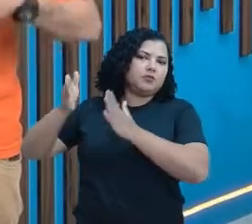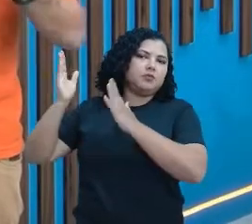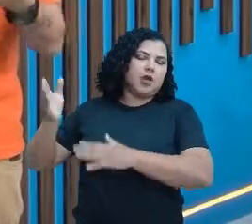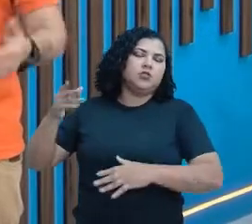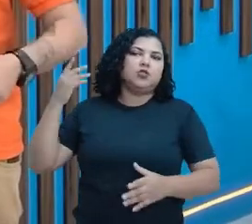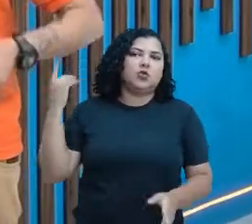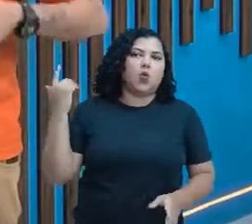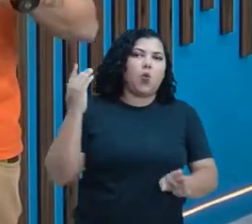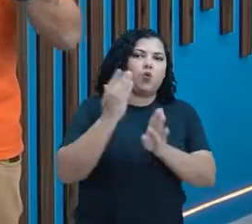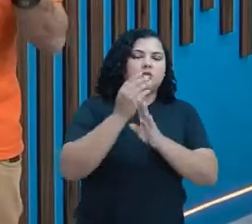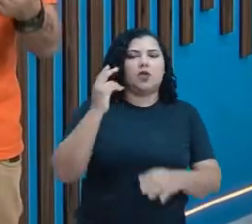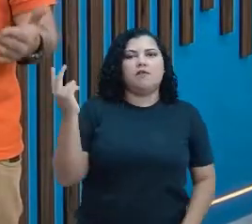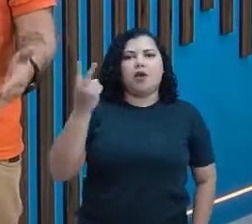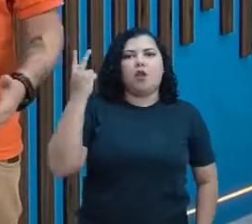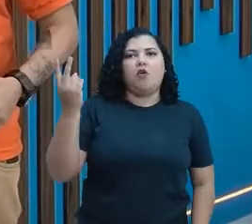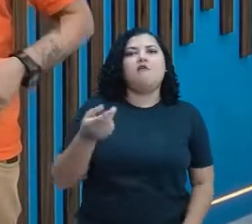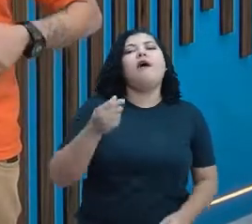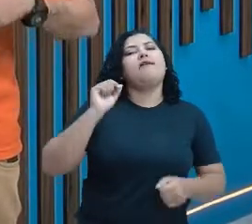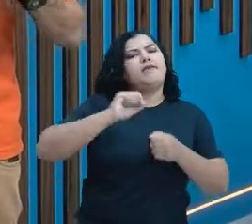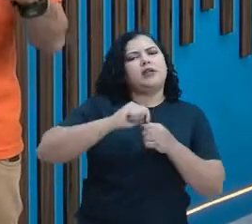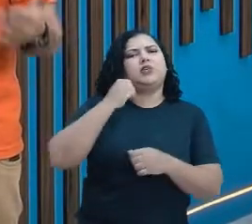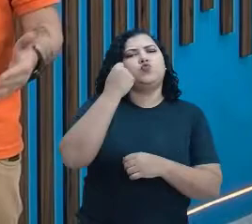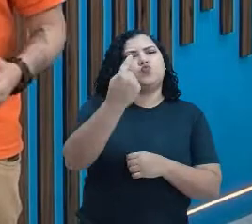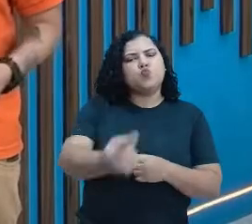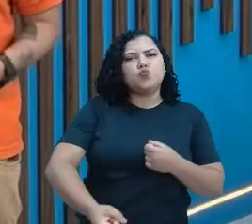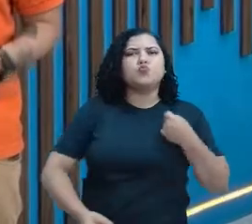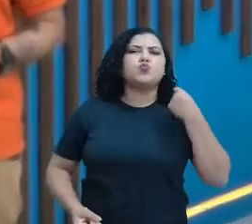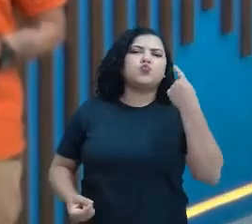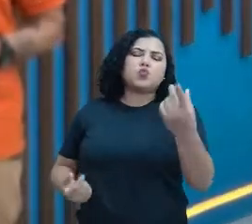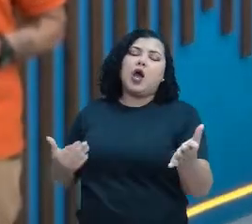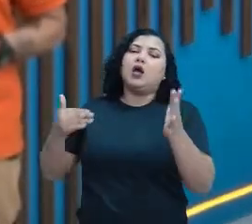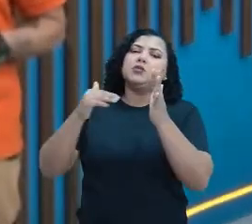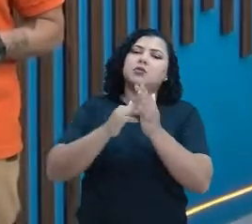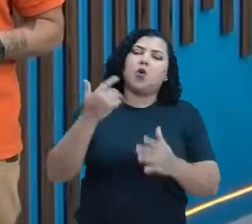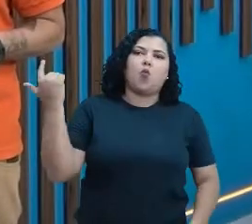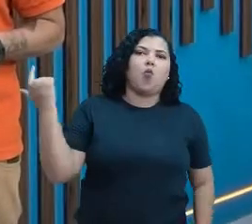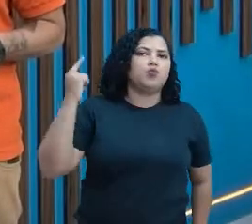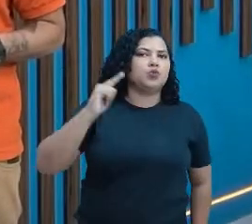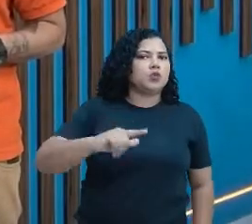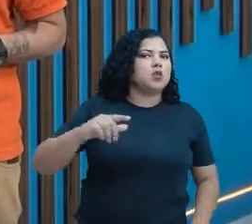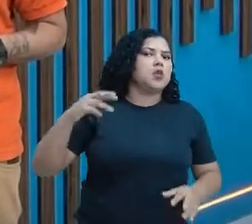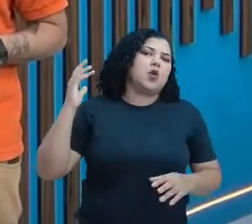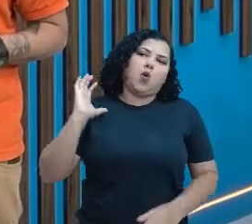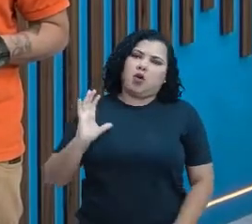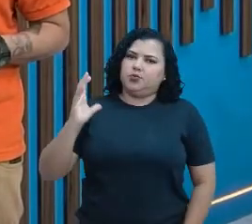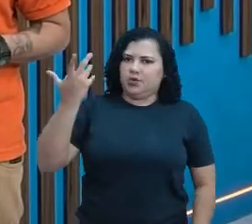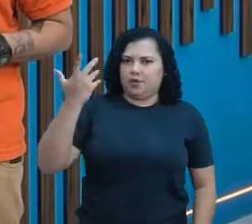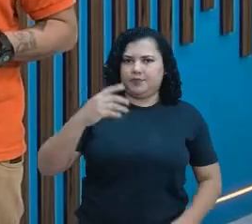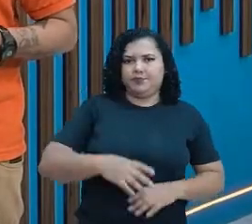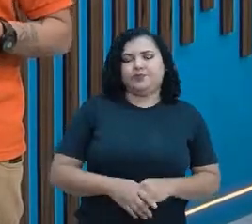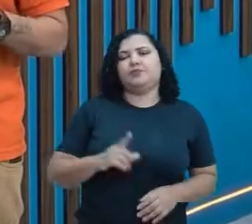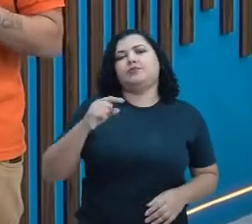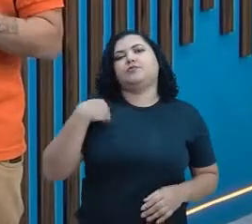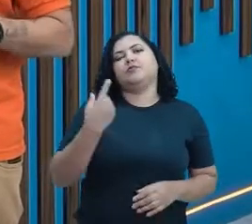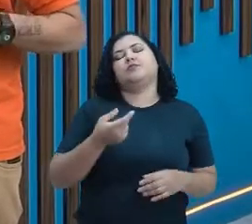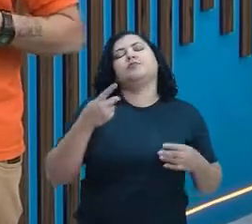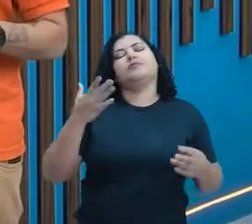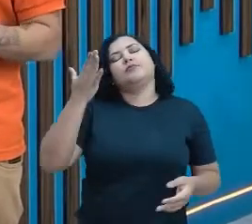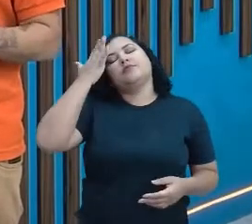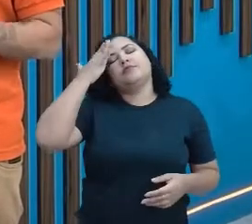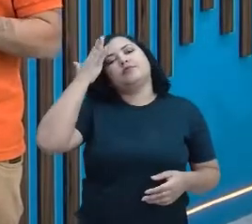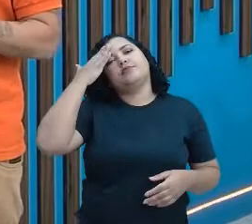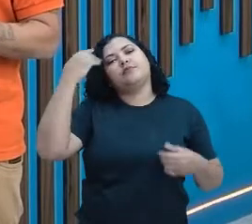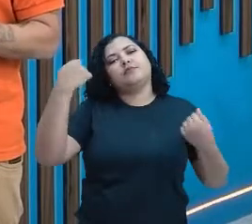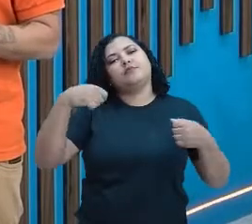aí. Então, percebe, vai fazendo sempre de 1 por 1 até você chegar no resultado. Então, a gente vai ter que a variância, ou seja,